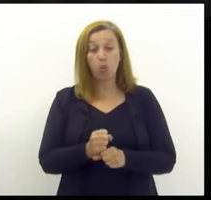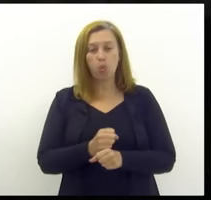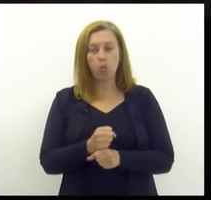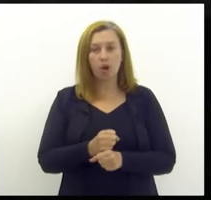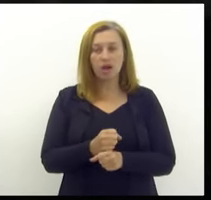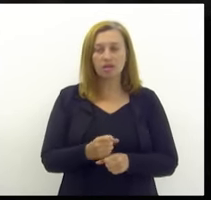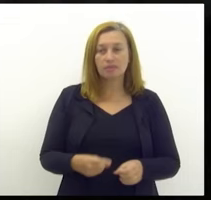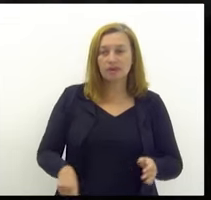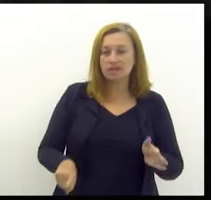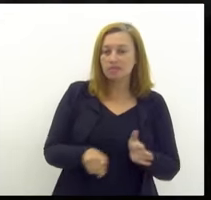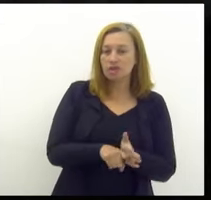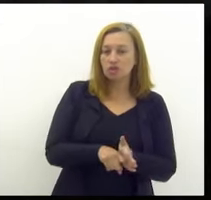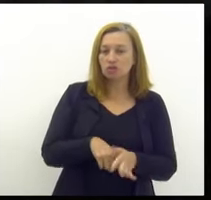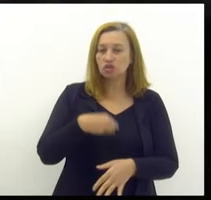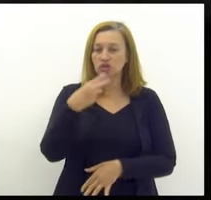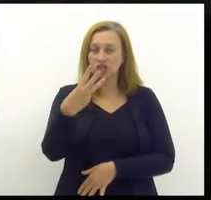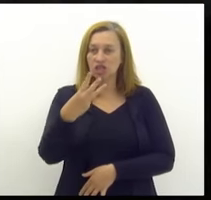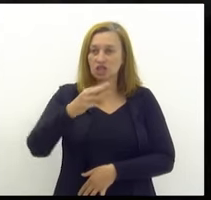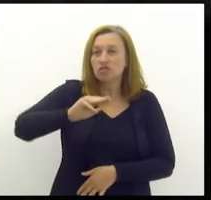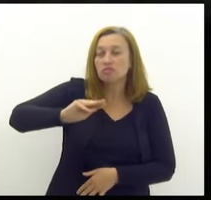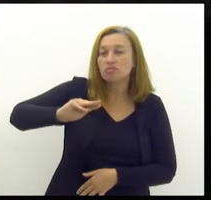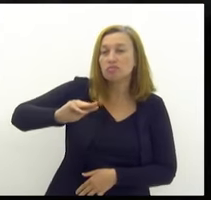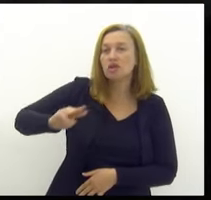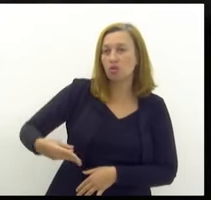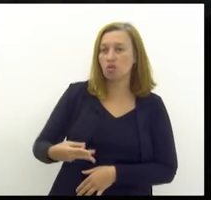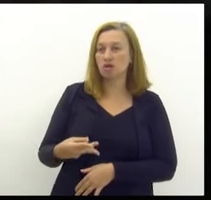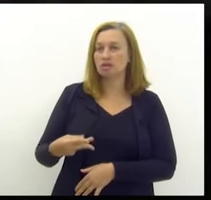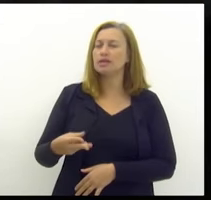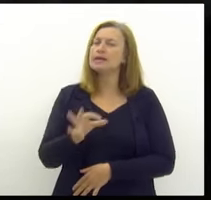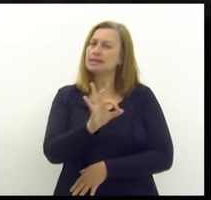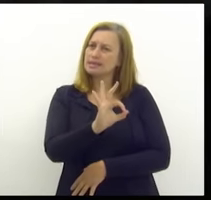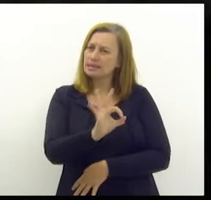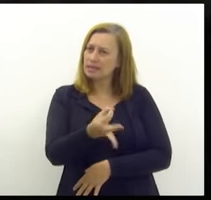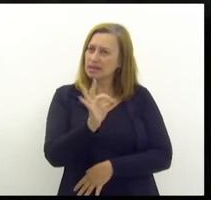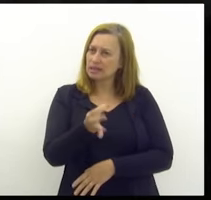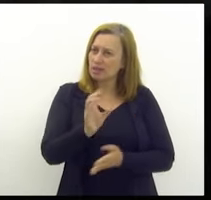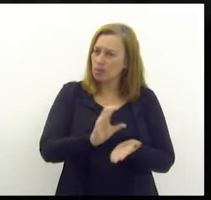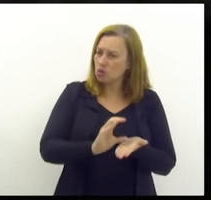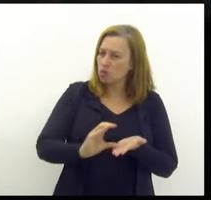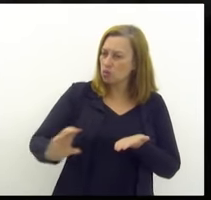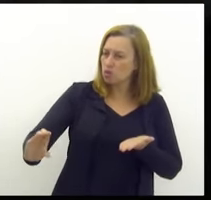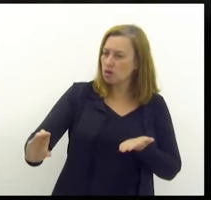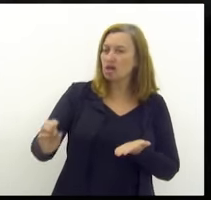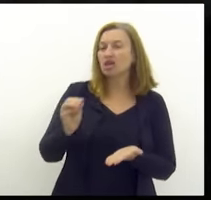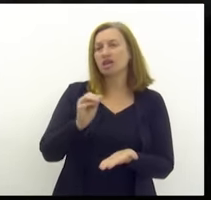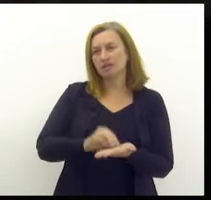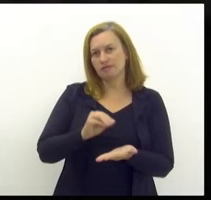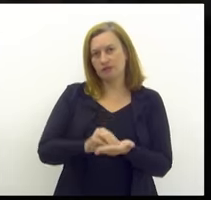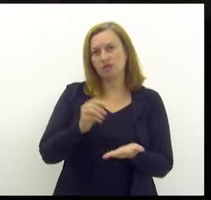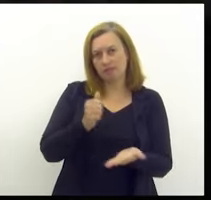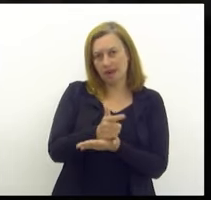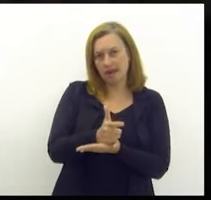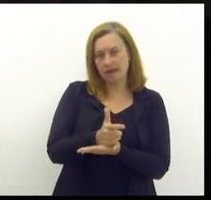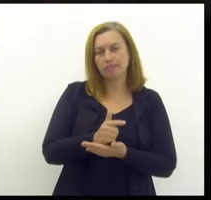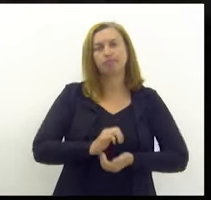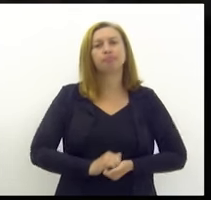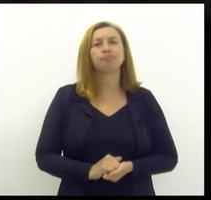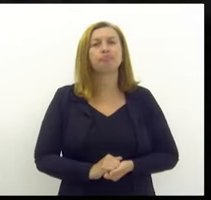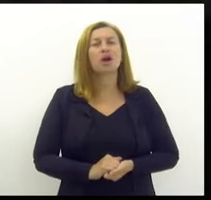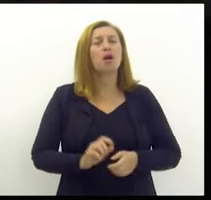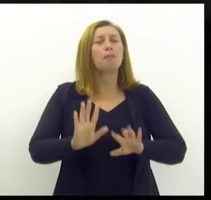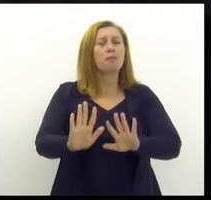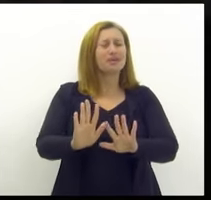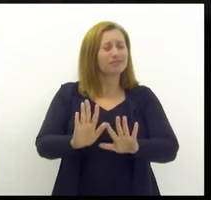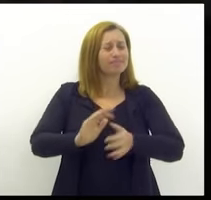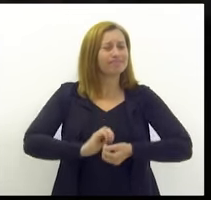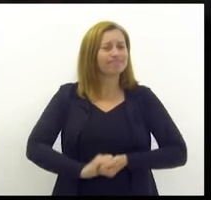3 bilhões que evidentemente iria para restos a pagar olha se